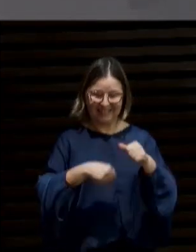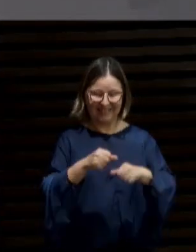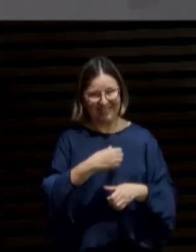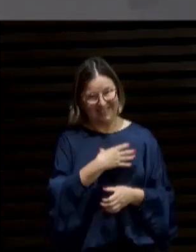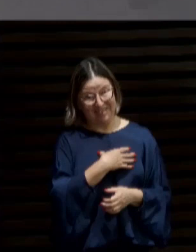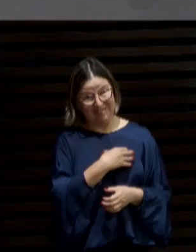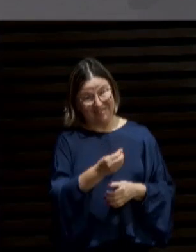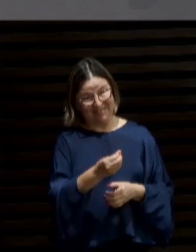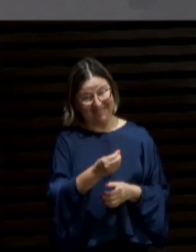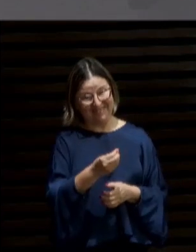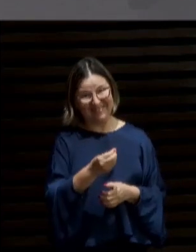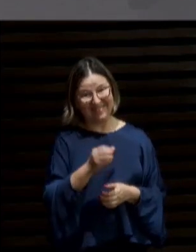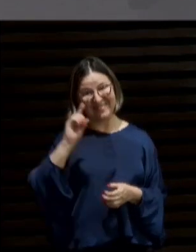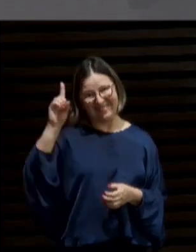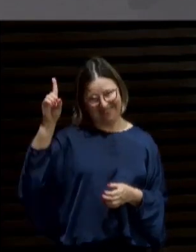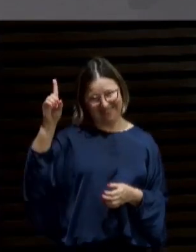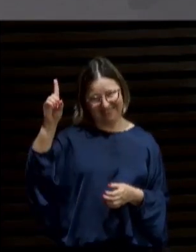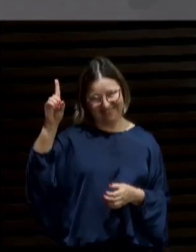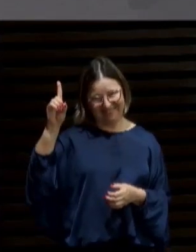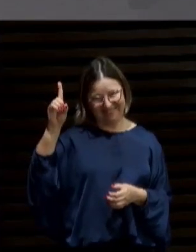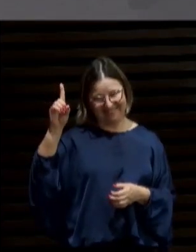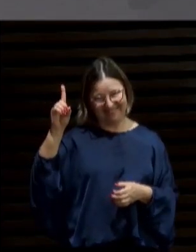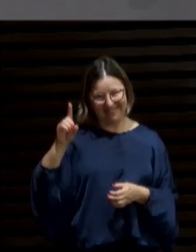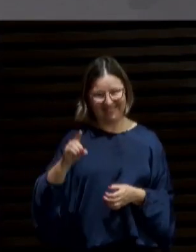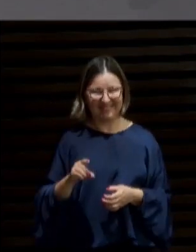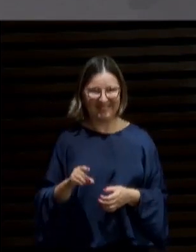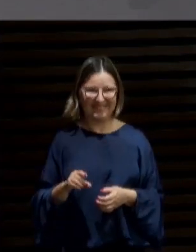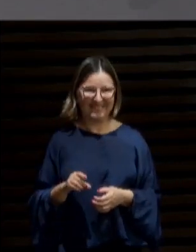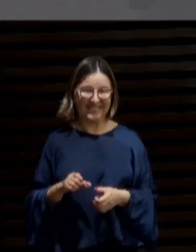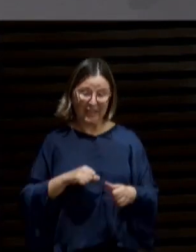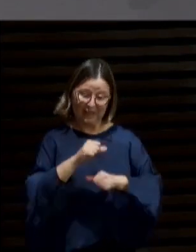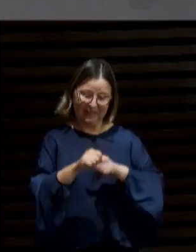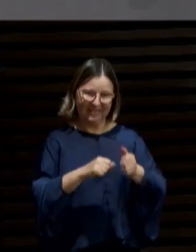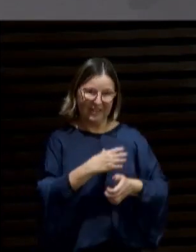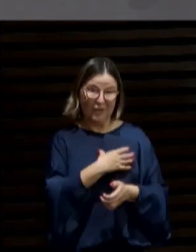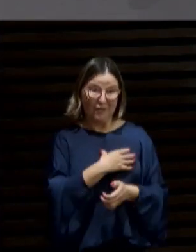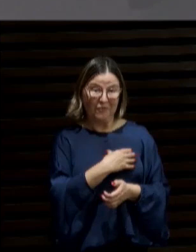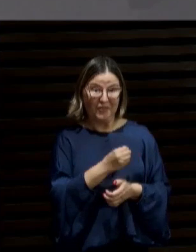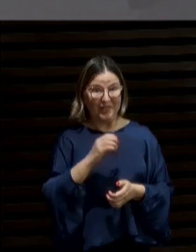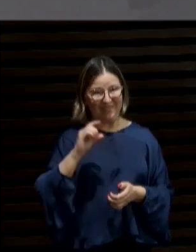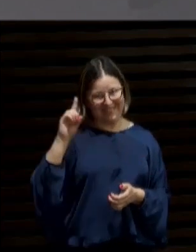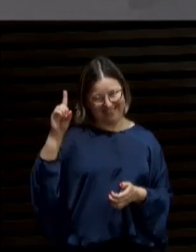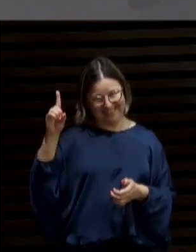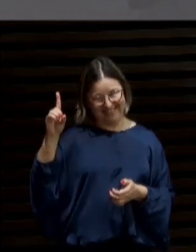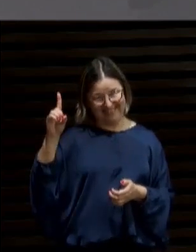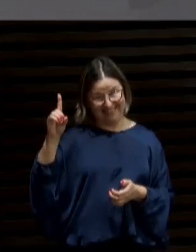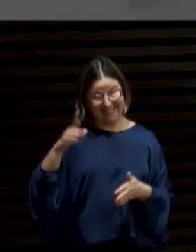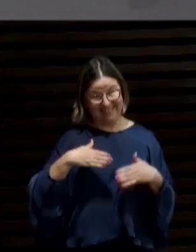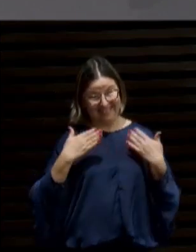de serem feitos, ou de serem tornados, ou deu-lhes o